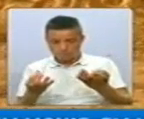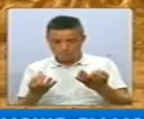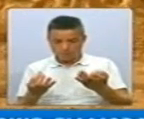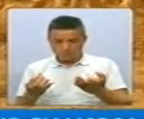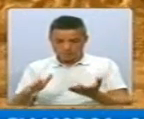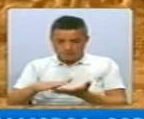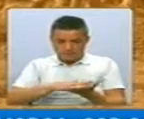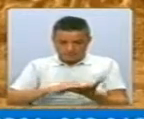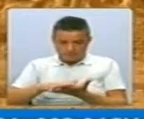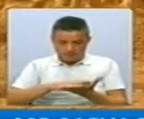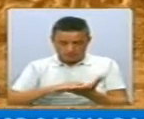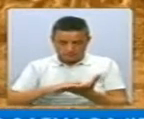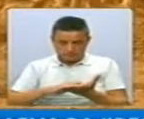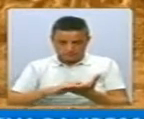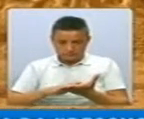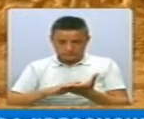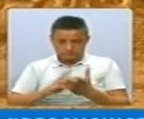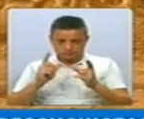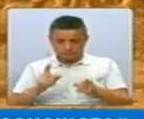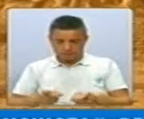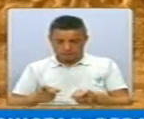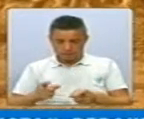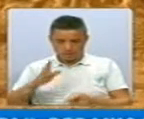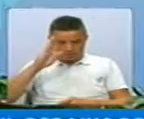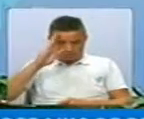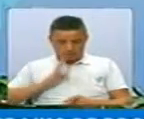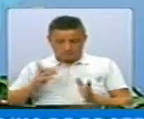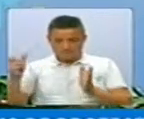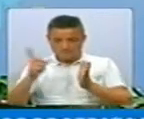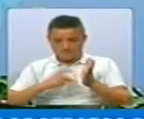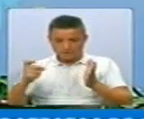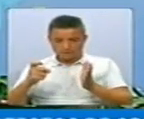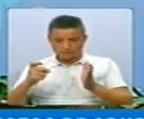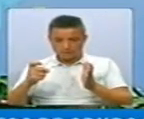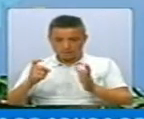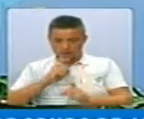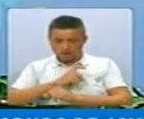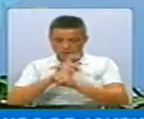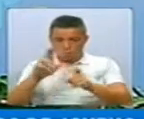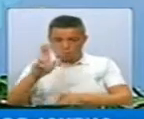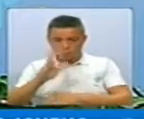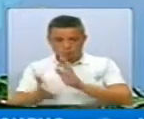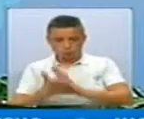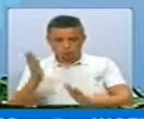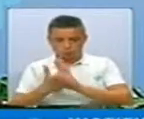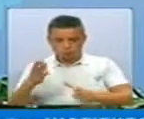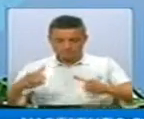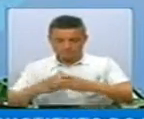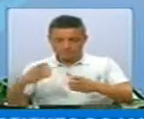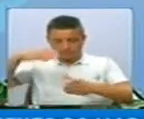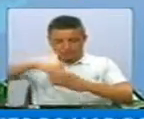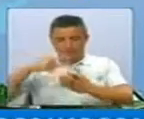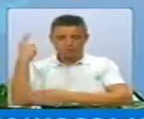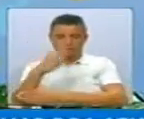base da sede, na base do exército norte-americano, eles tinham uma mensagem muito urgente para enviar para a equipa que estava no helicóptero.